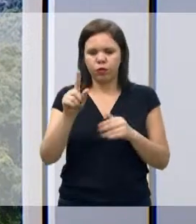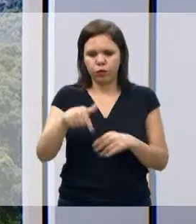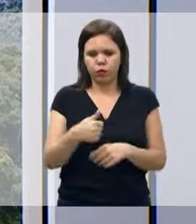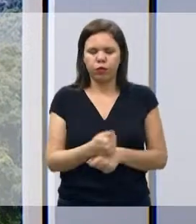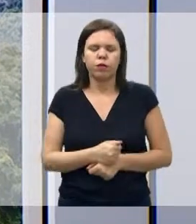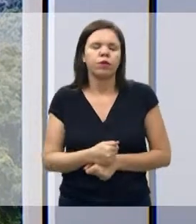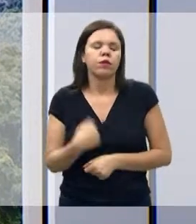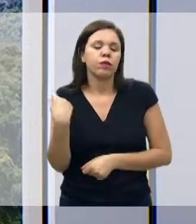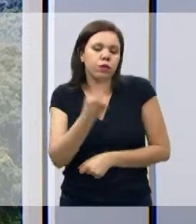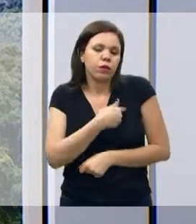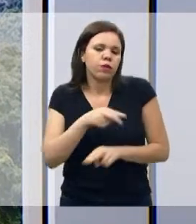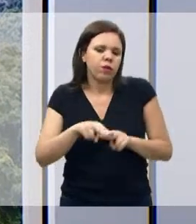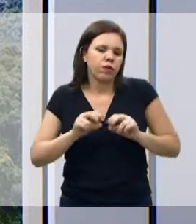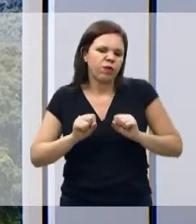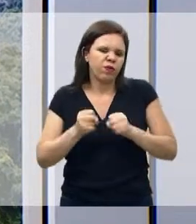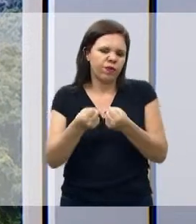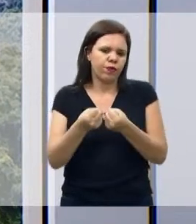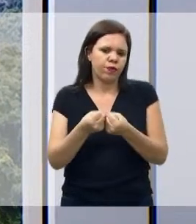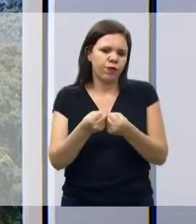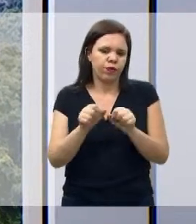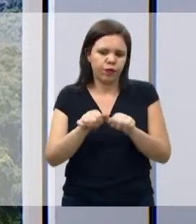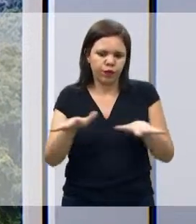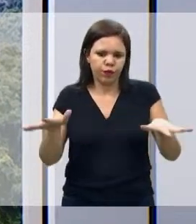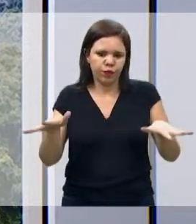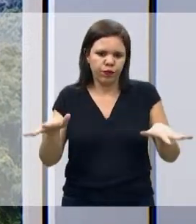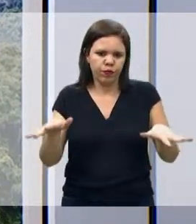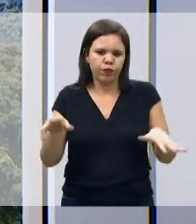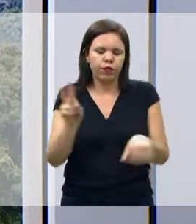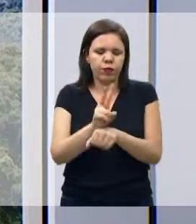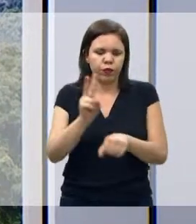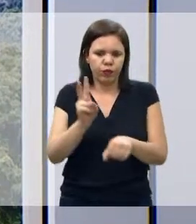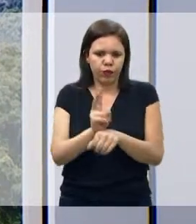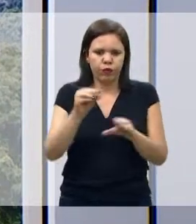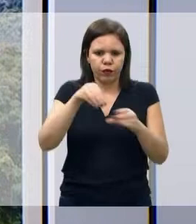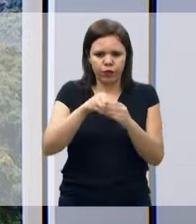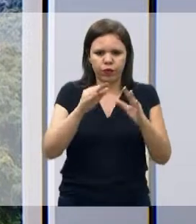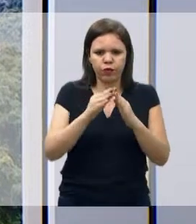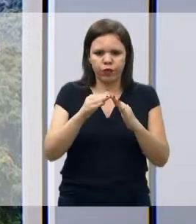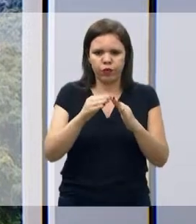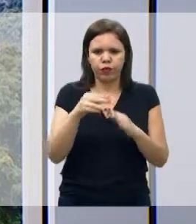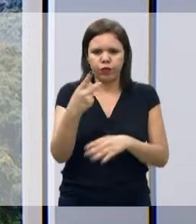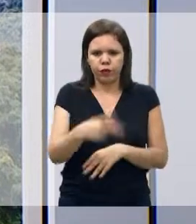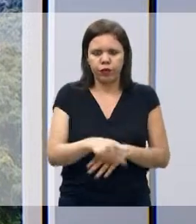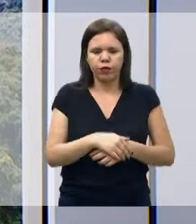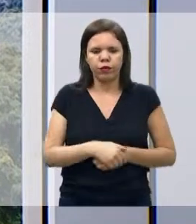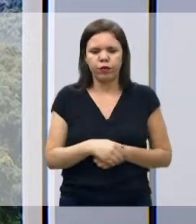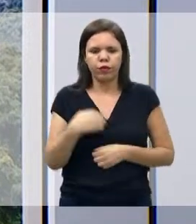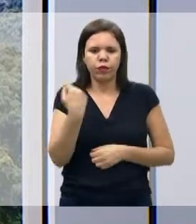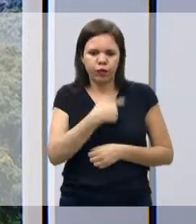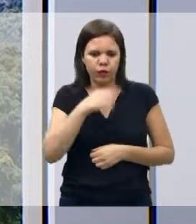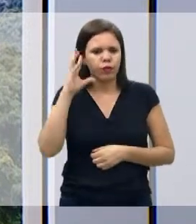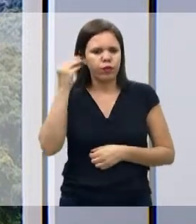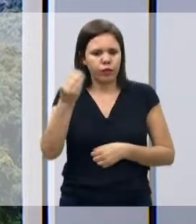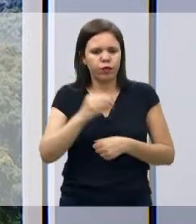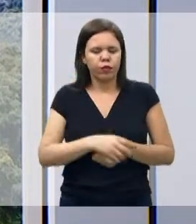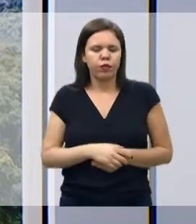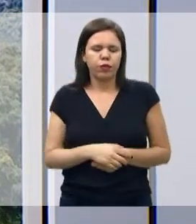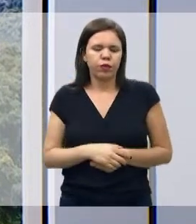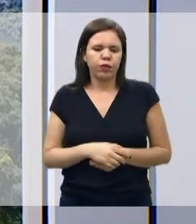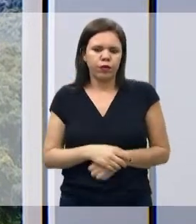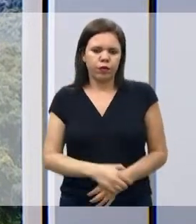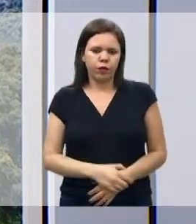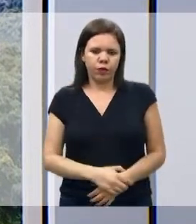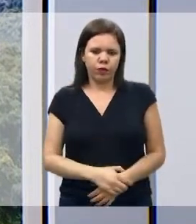né? Por isso que nós defendemos a ampliação do cuidado no domicílio, né? A gente entende